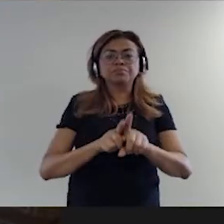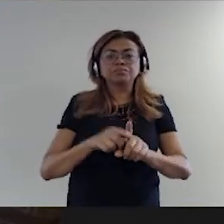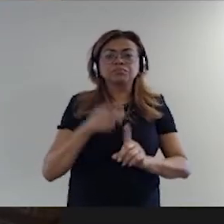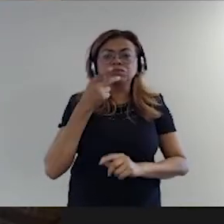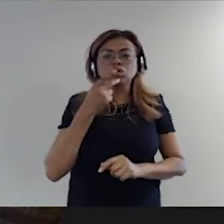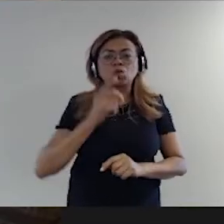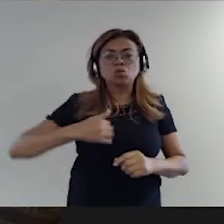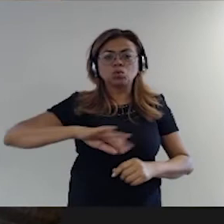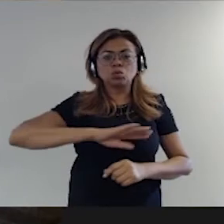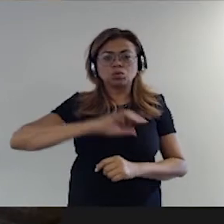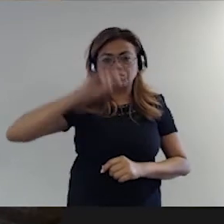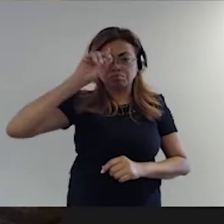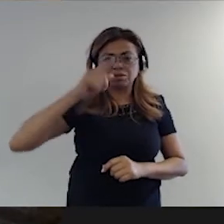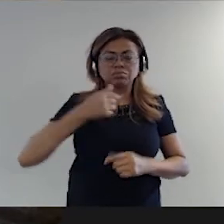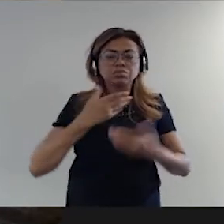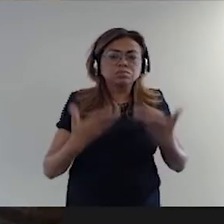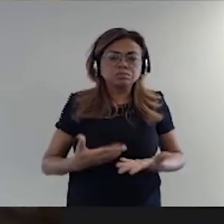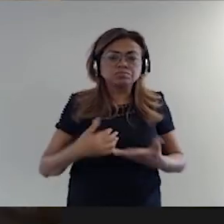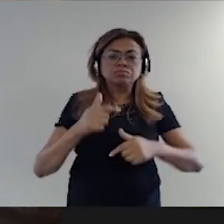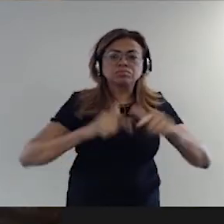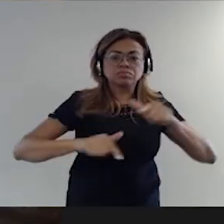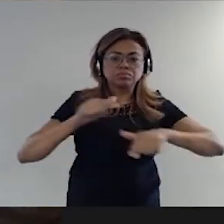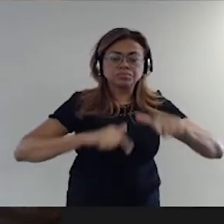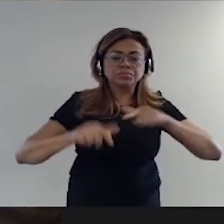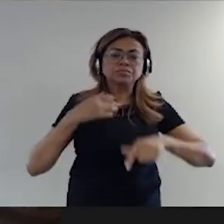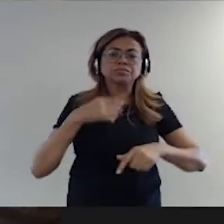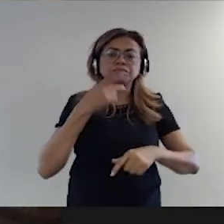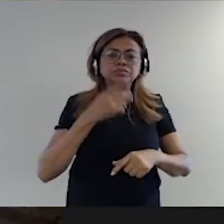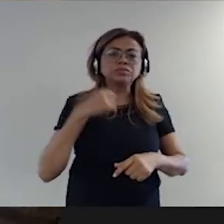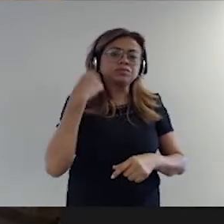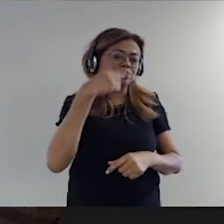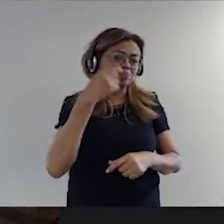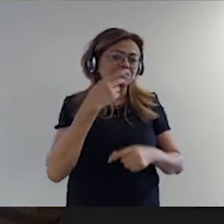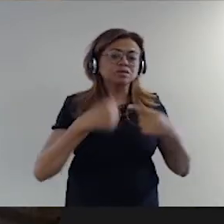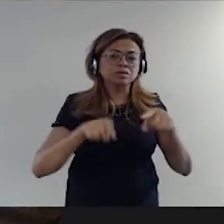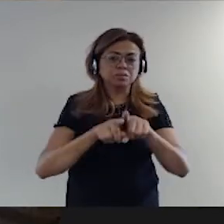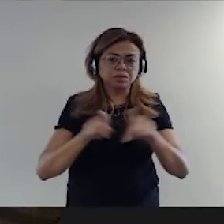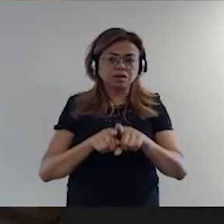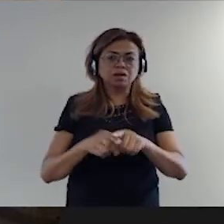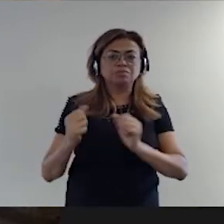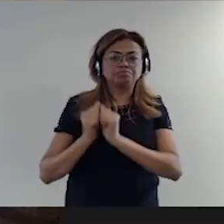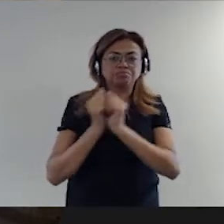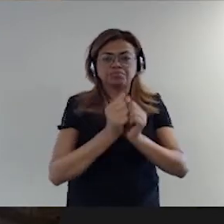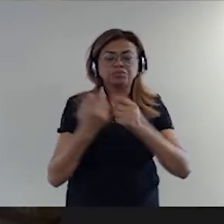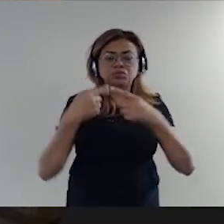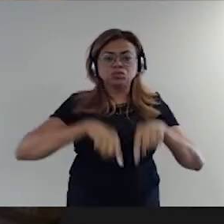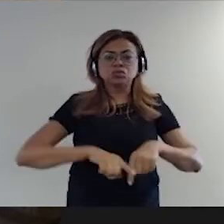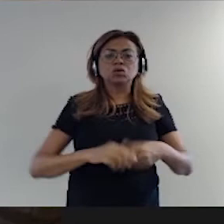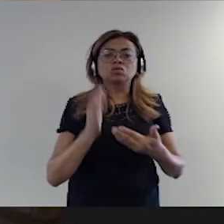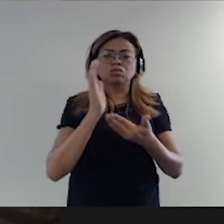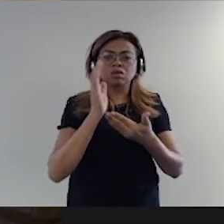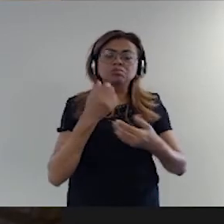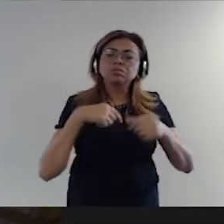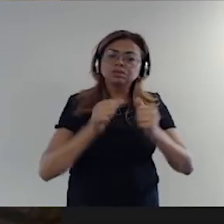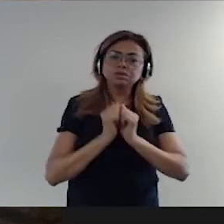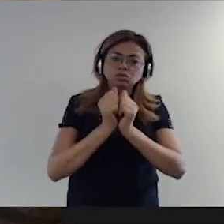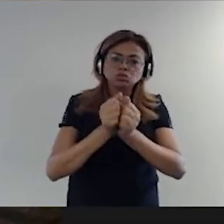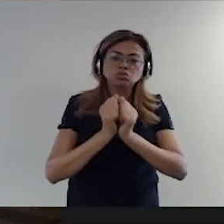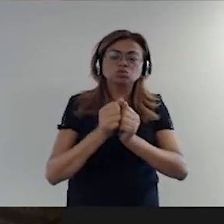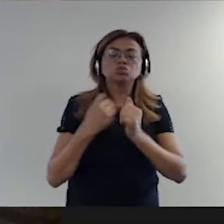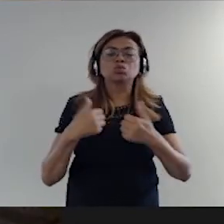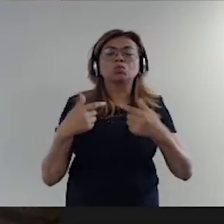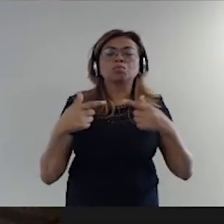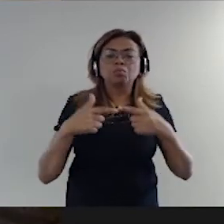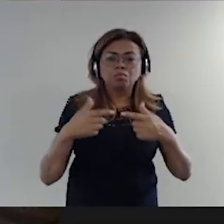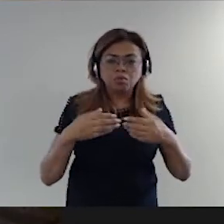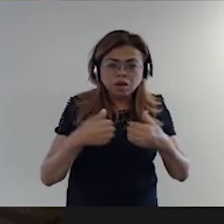nosso mandato, com o meu, com o do deputado Fábio Tradi, com a deputada Margarete, que são os deputados que têm procurado o tempo inteiro estar bastante